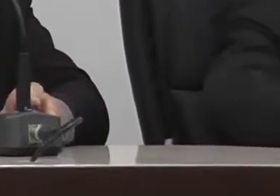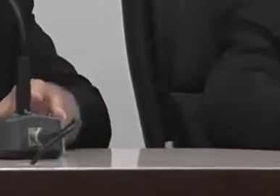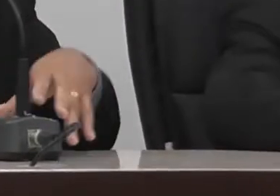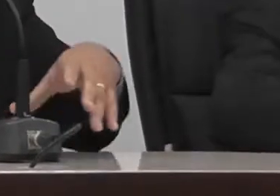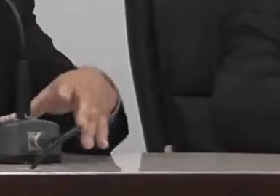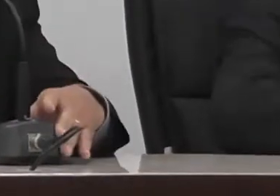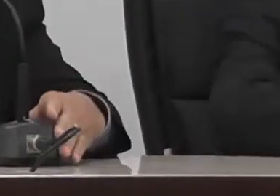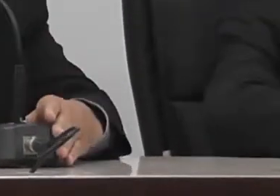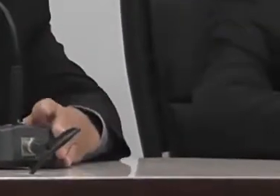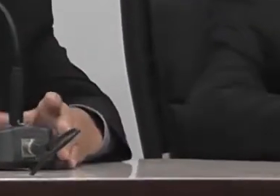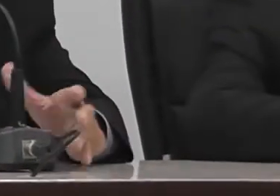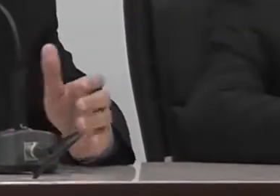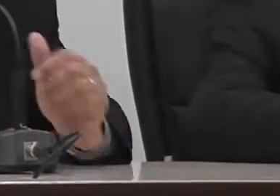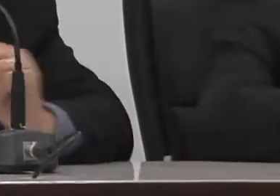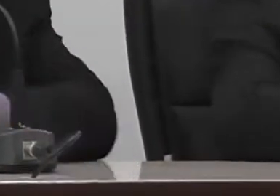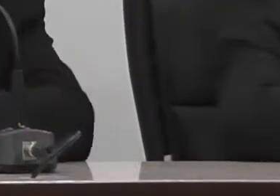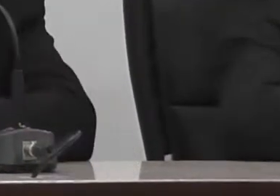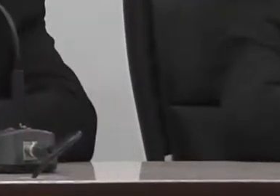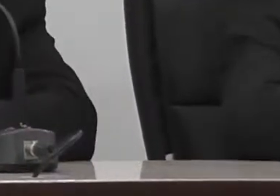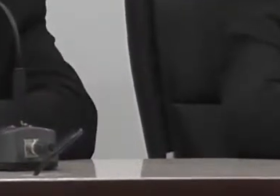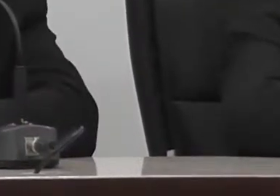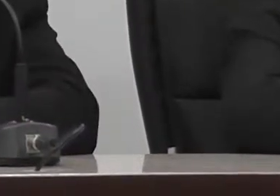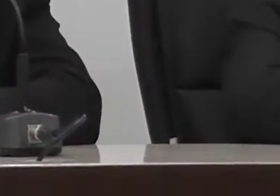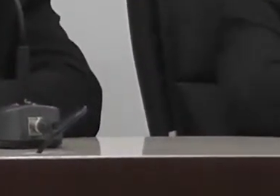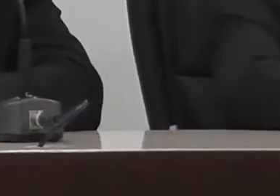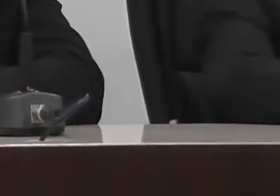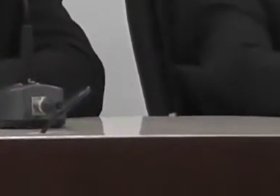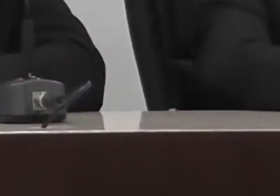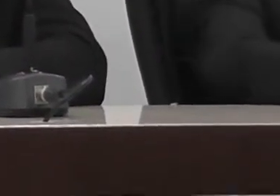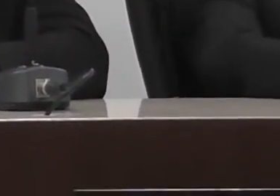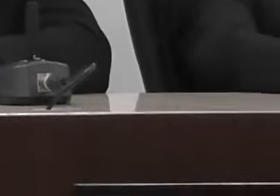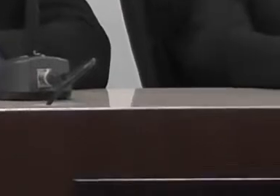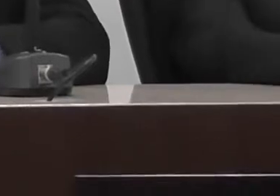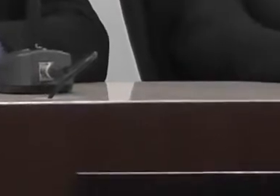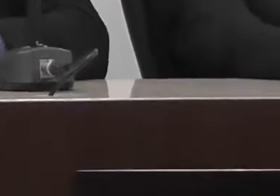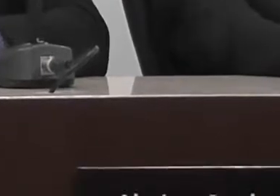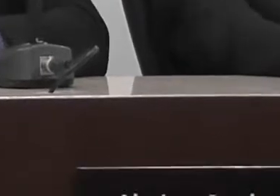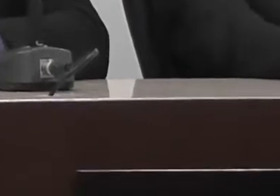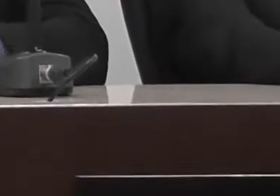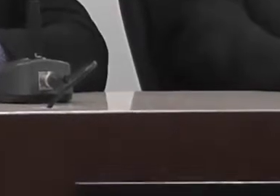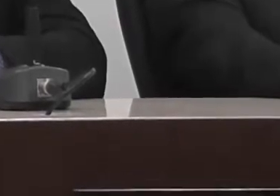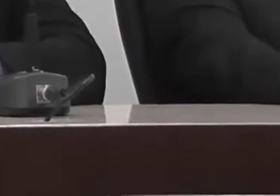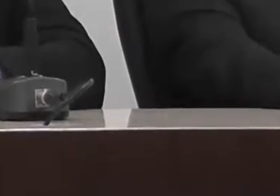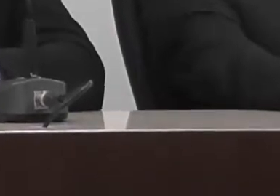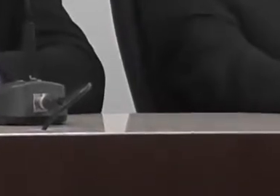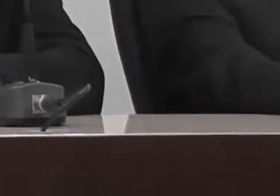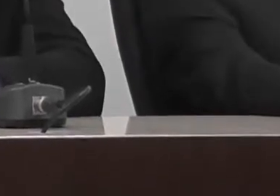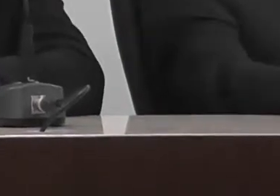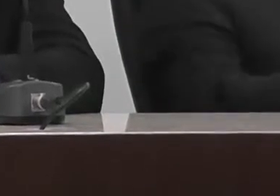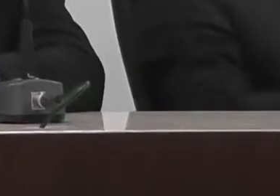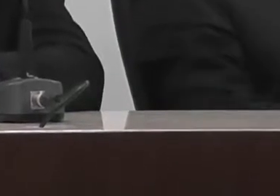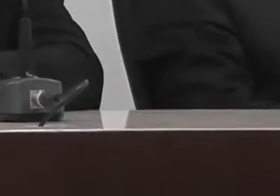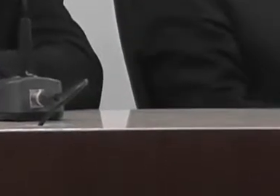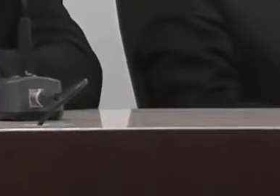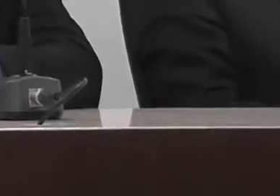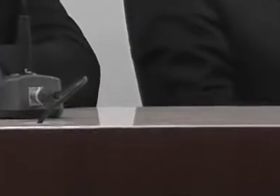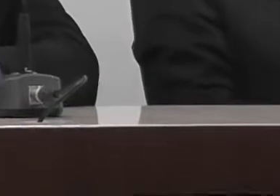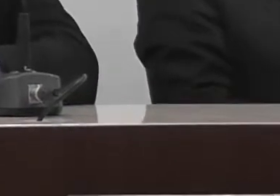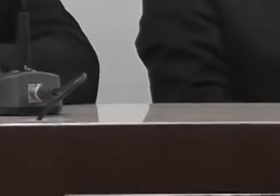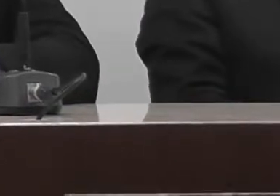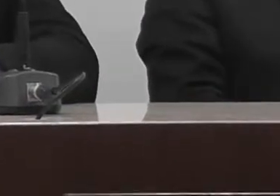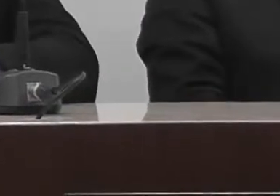fazemos com as pessoas que estão vindo apresentar as suas entidades e também os